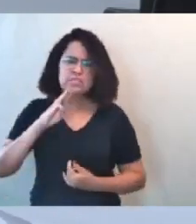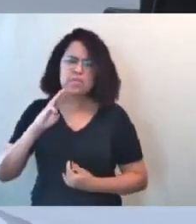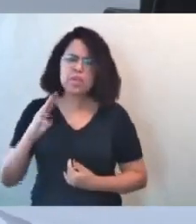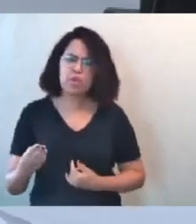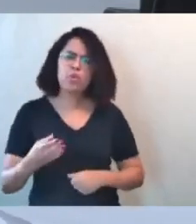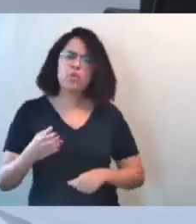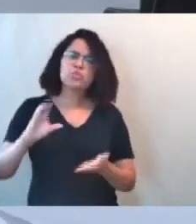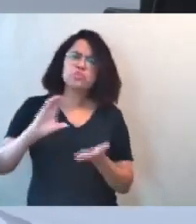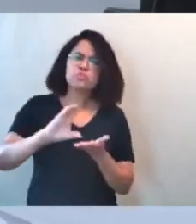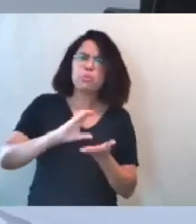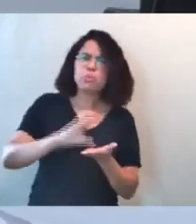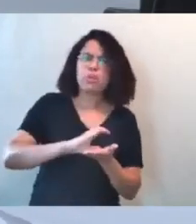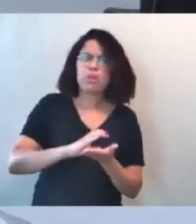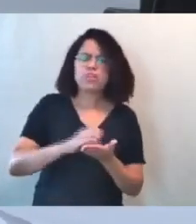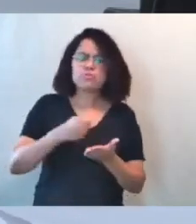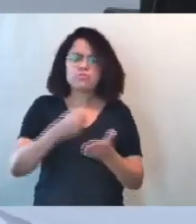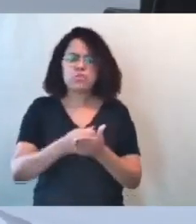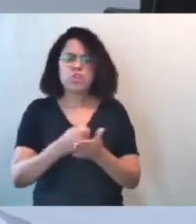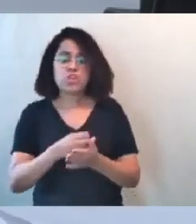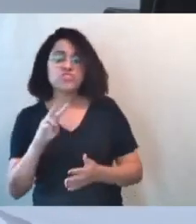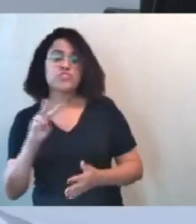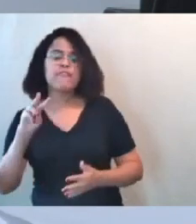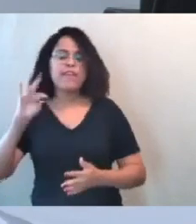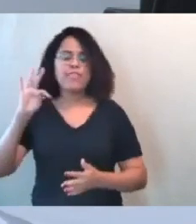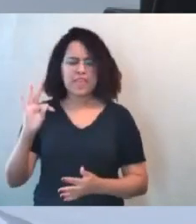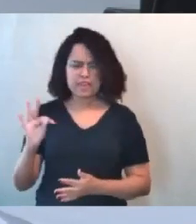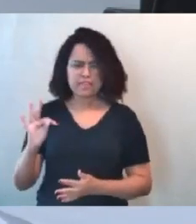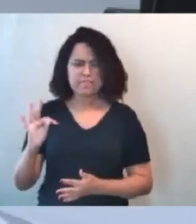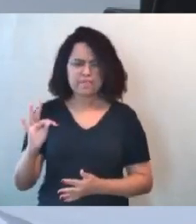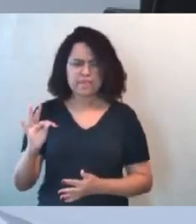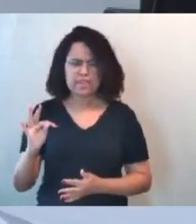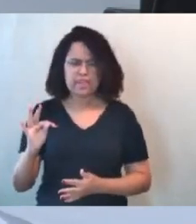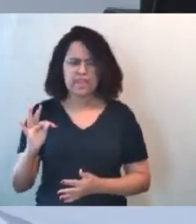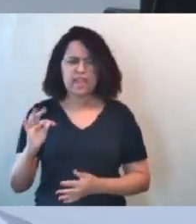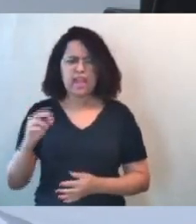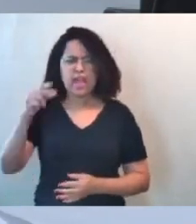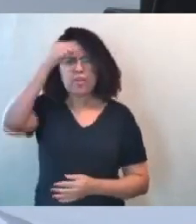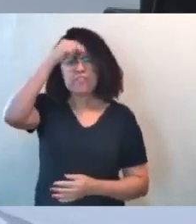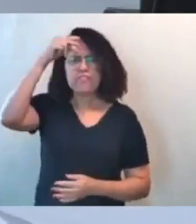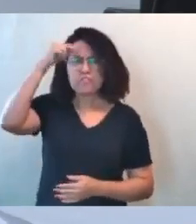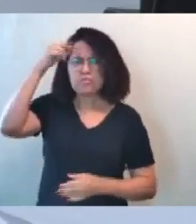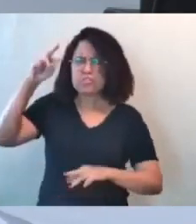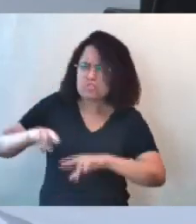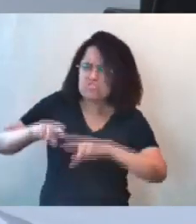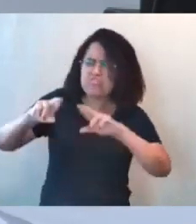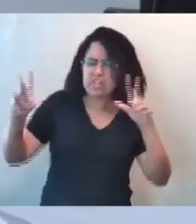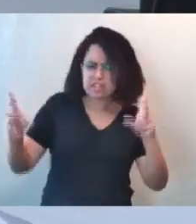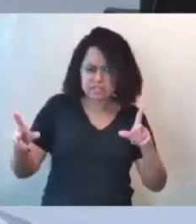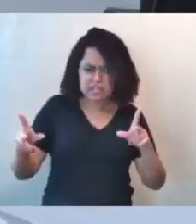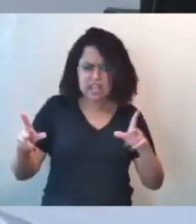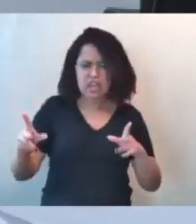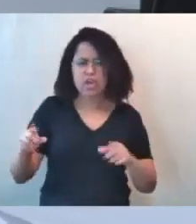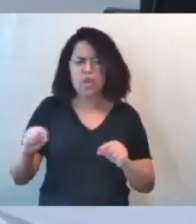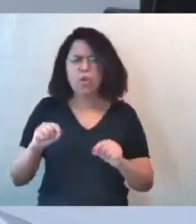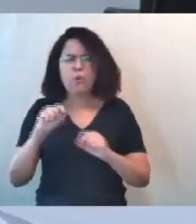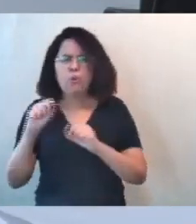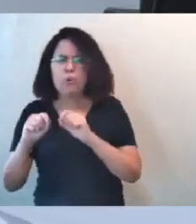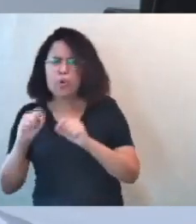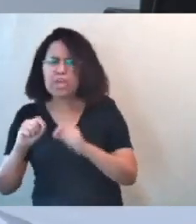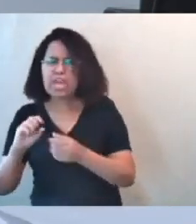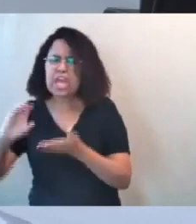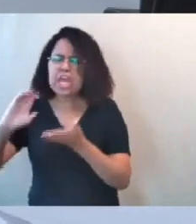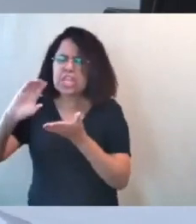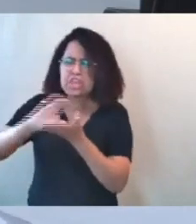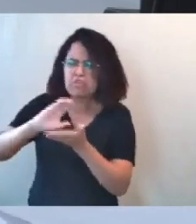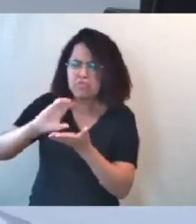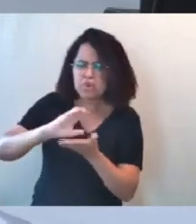Transporte. A prefeitura sabe fazer uma distinção daquilo que é devolução do suplementar e do que é